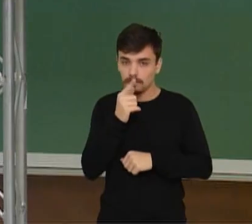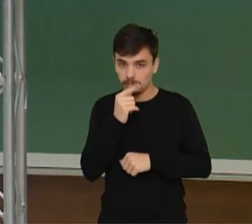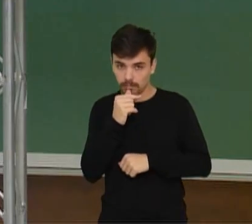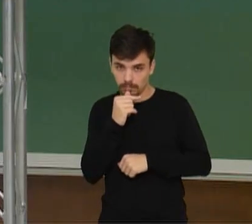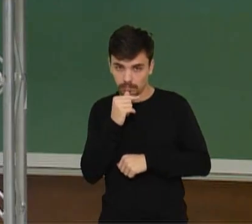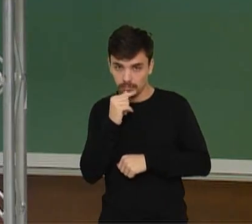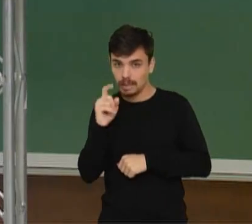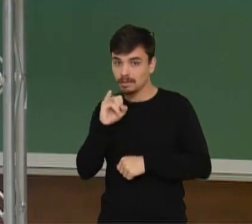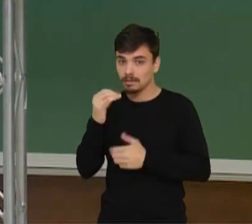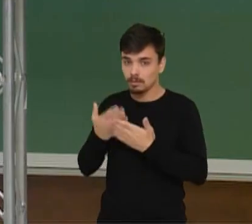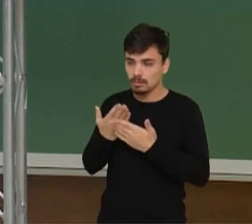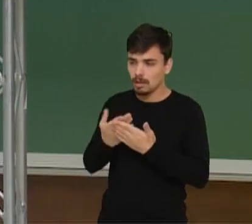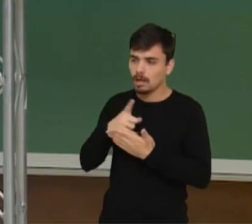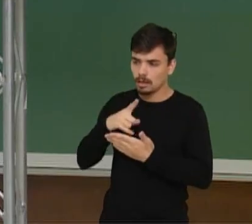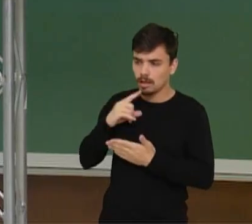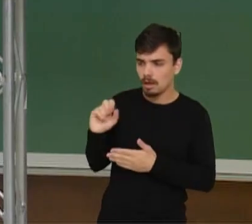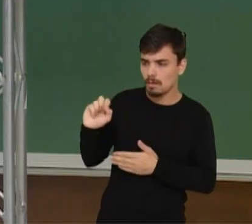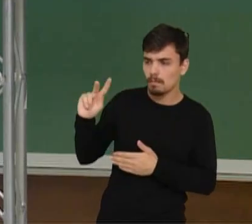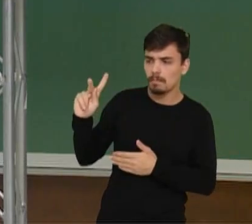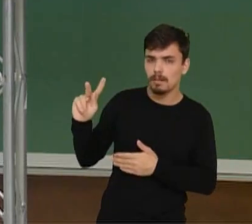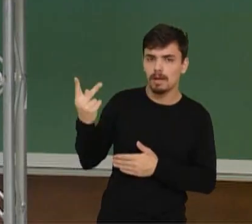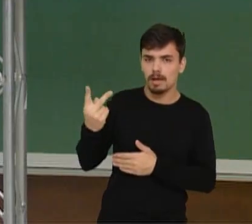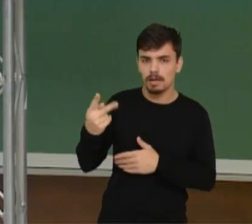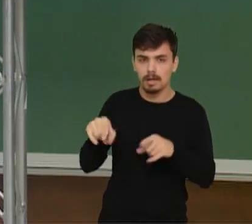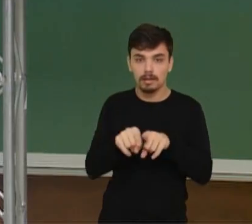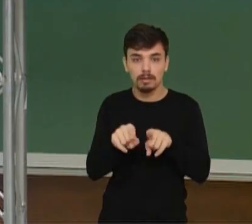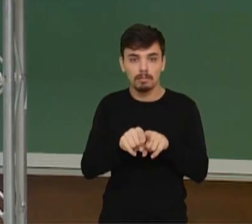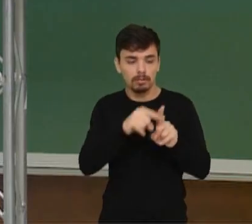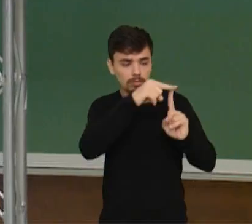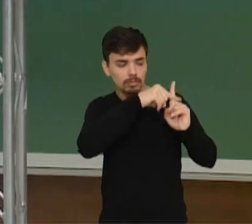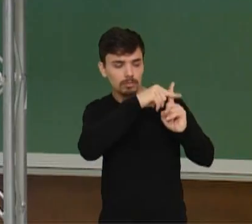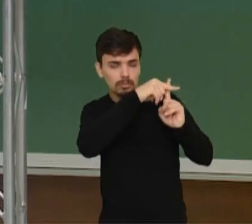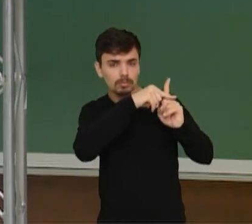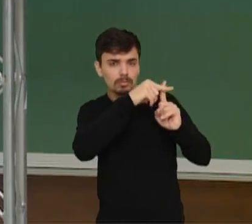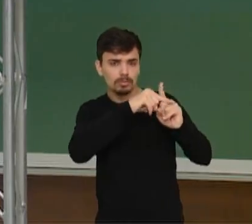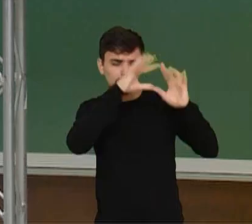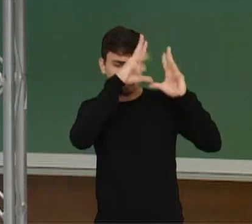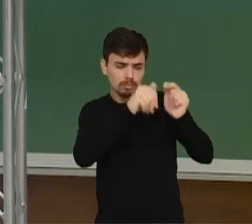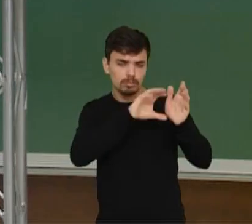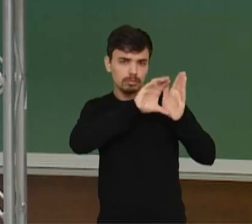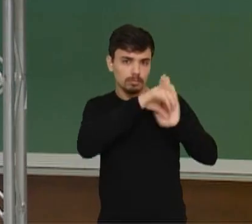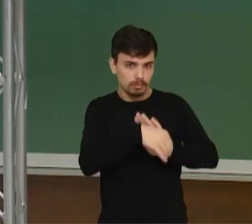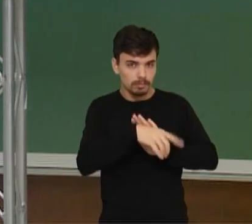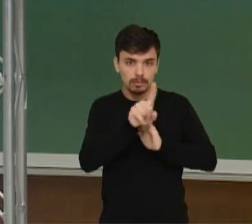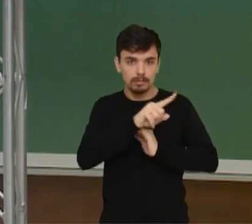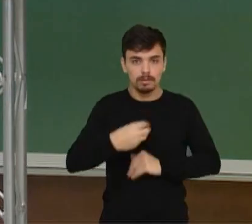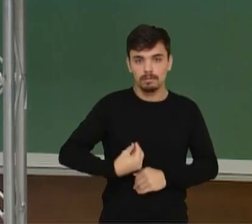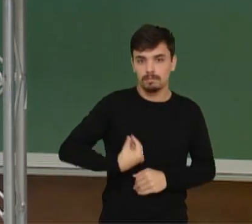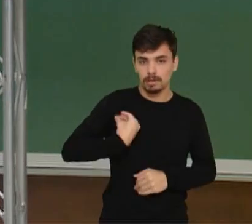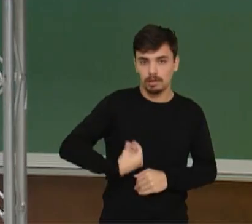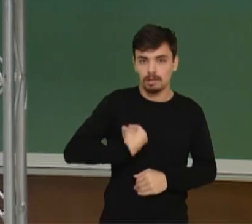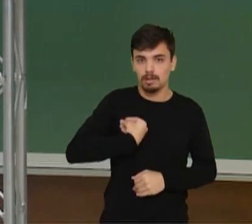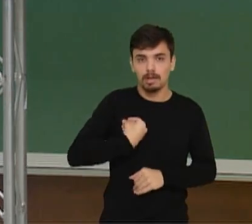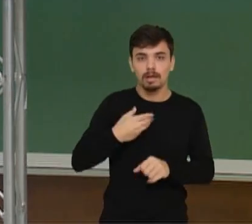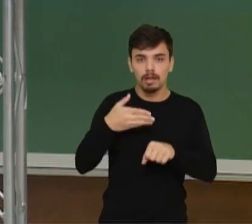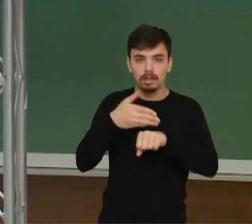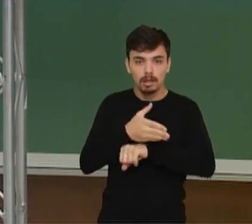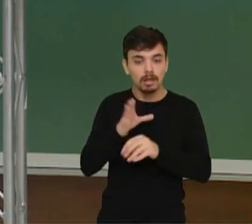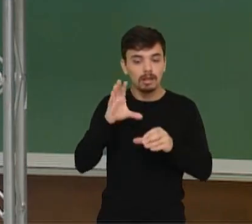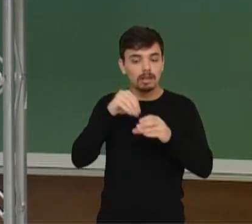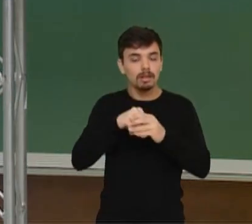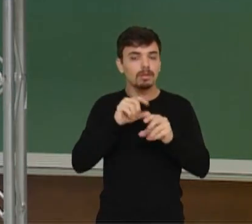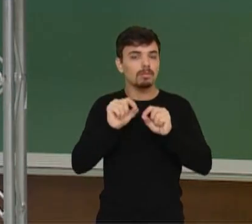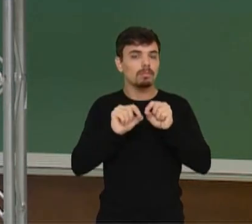temperatura, tem o pH, tem a salinidade. Então, todos esses conceitos que não são seres vivos entram dentro do